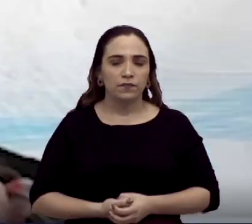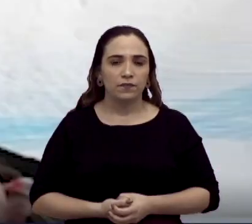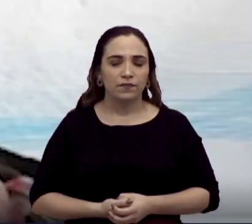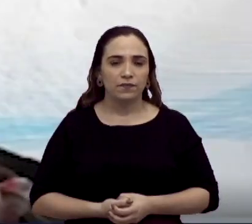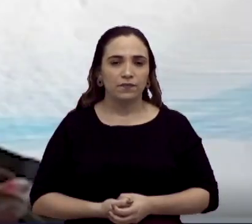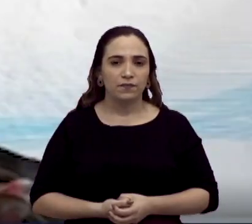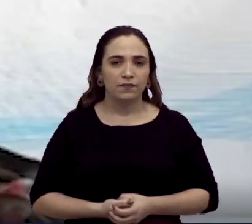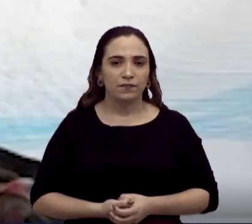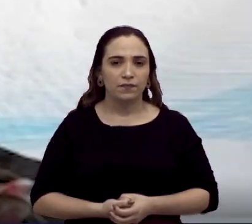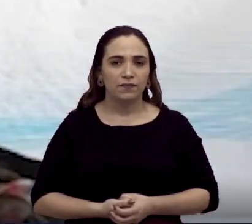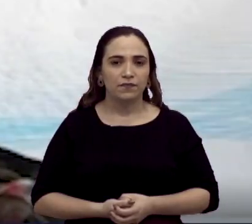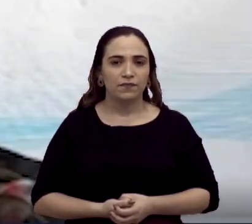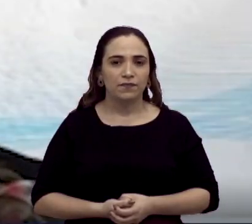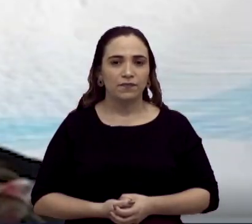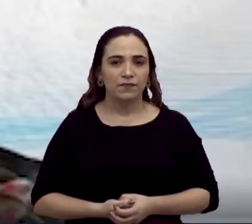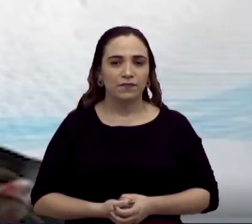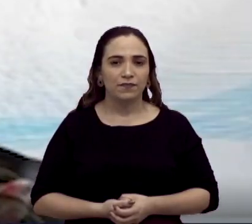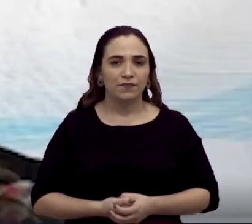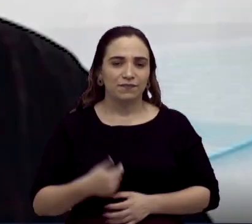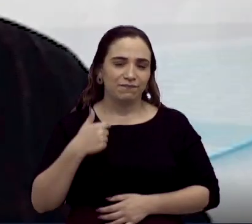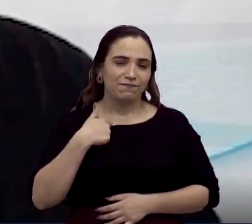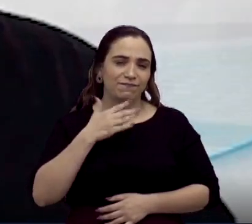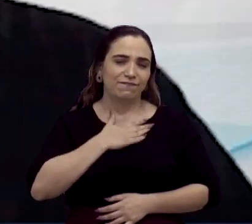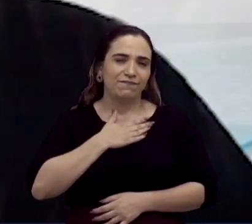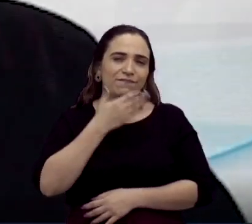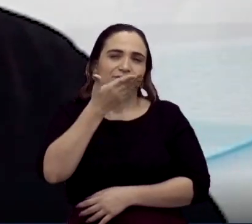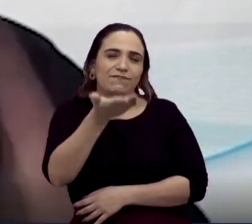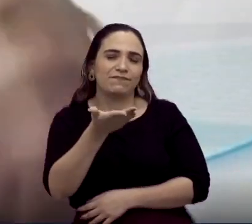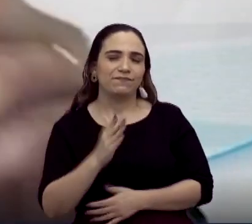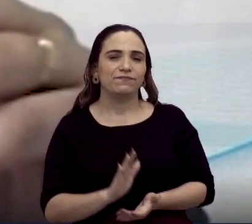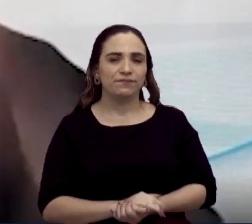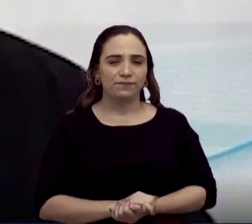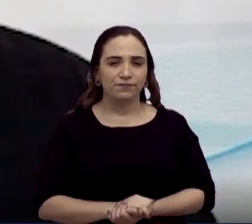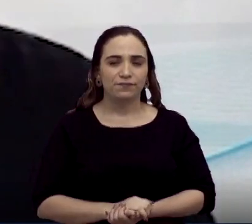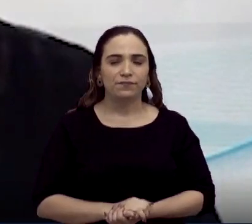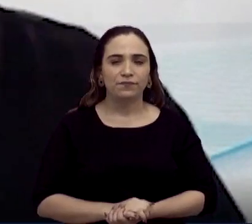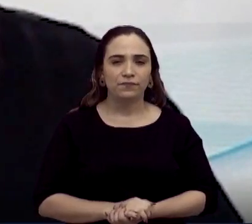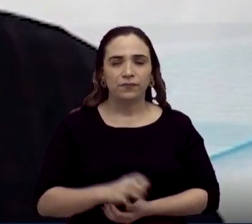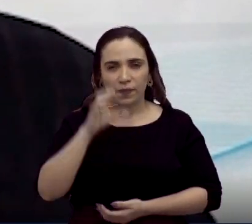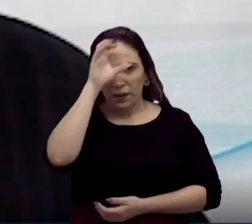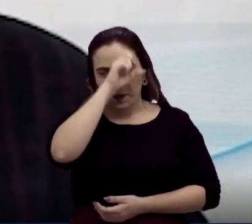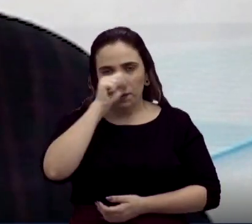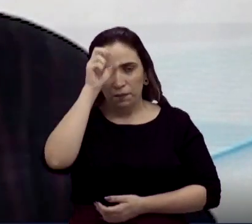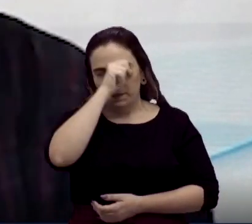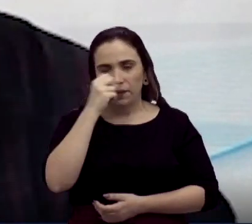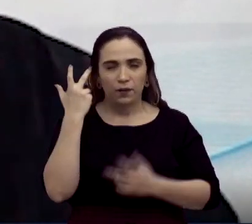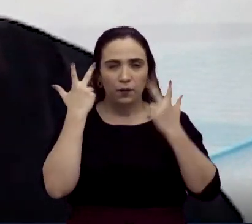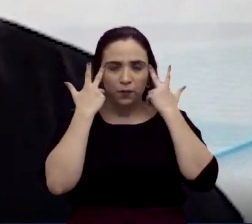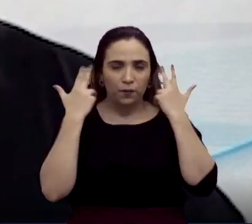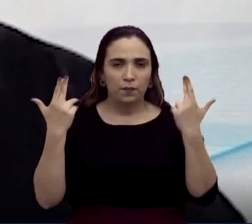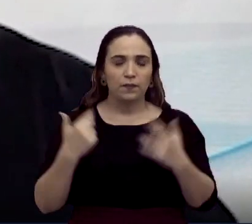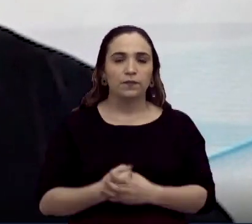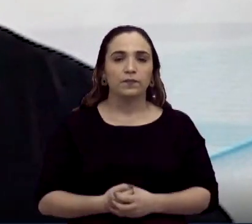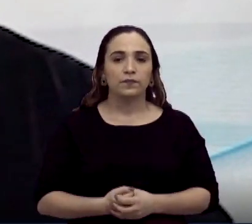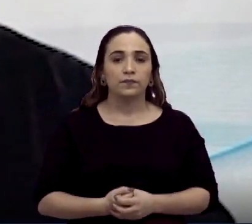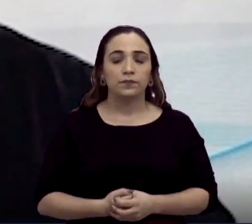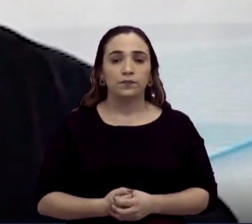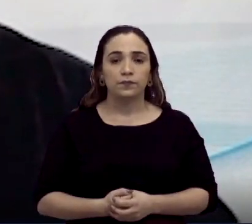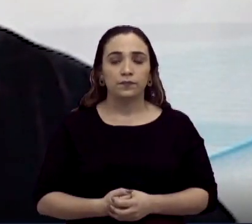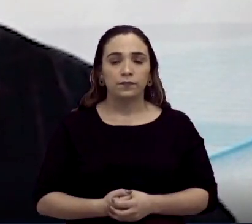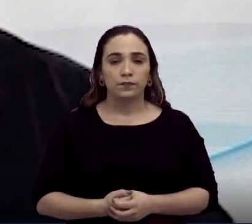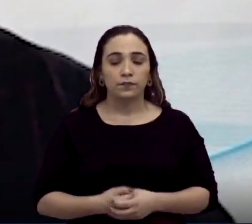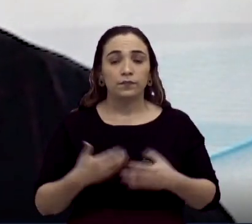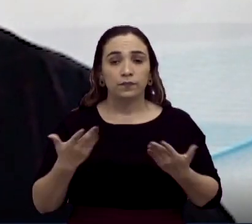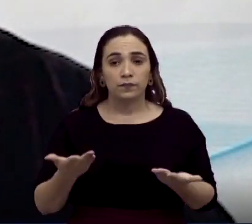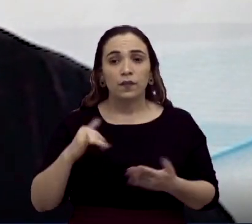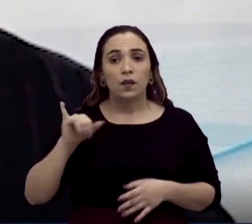isso mesmo, ele faz isso porque sabe que eu gosto, né, Sá? Aprendizado tem isso. Mas, bom, então eu aproveitei, né, para